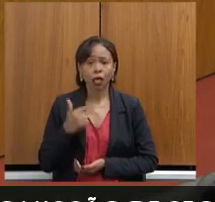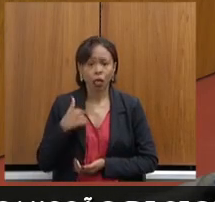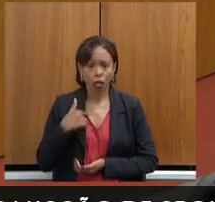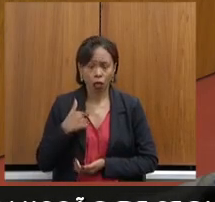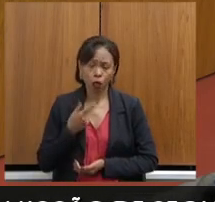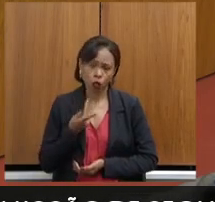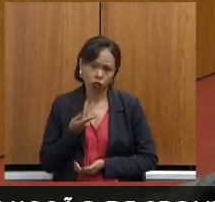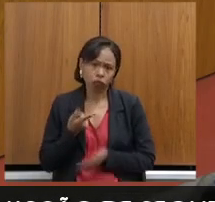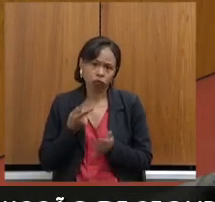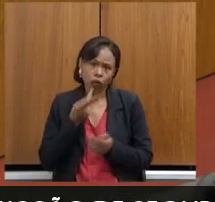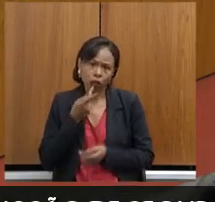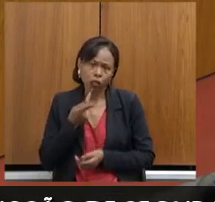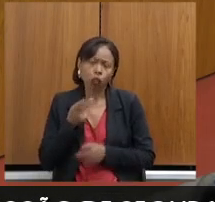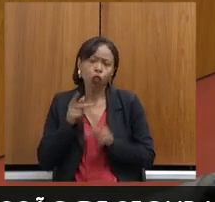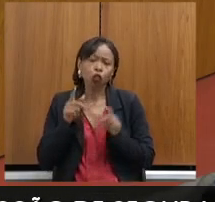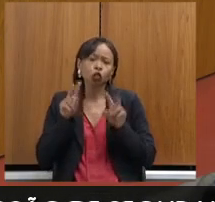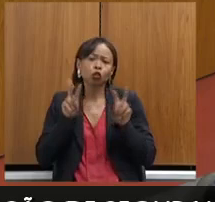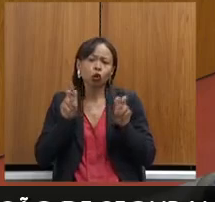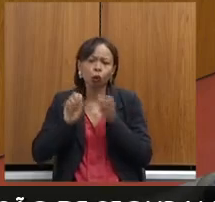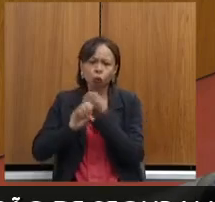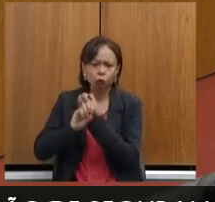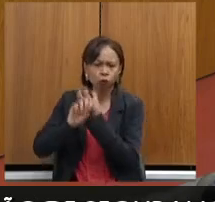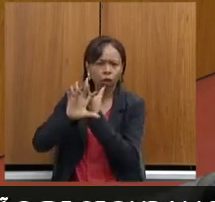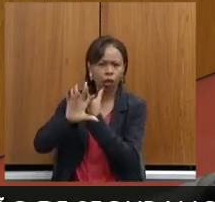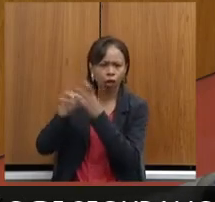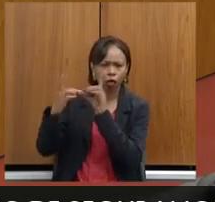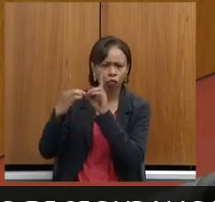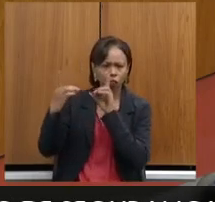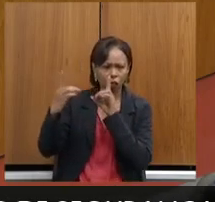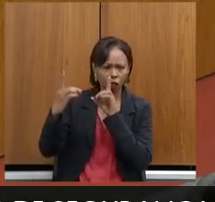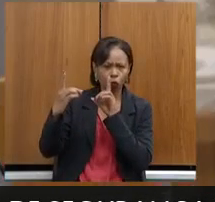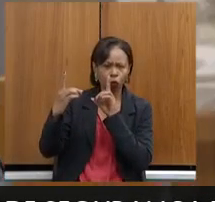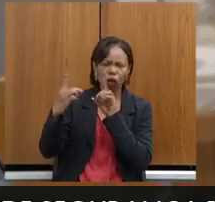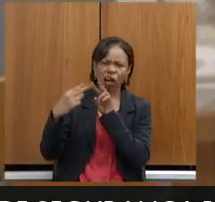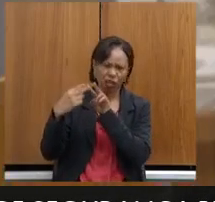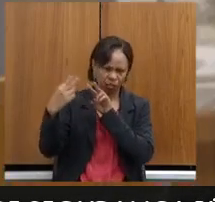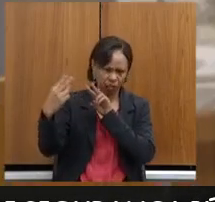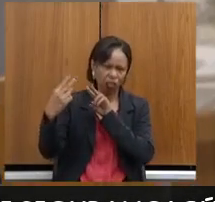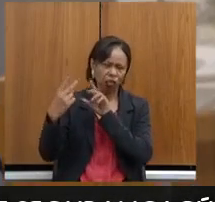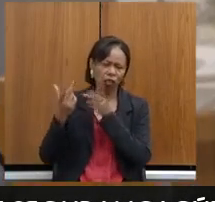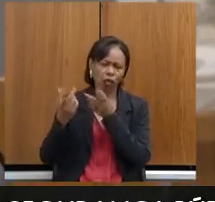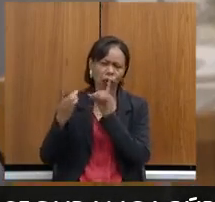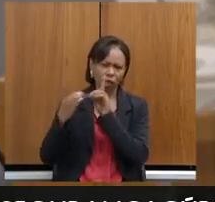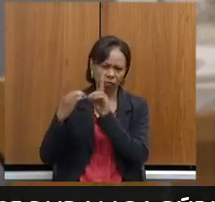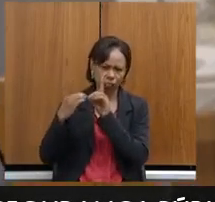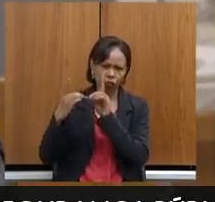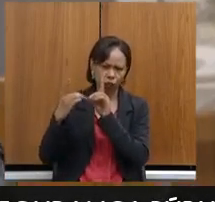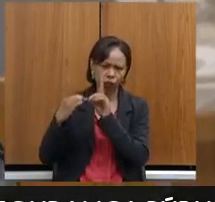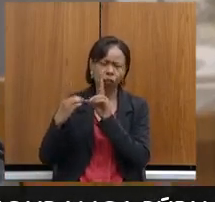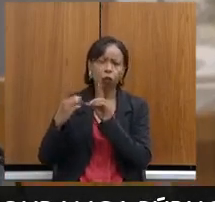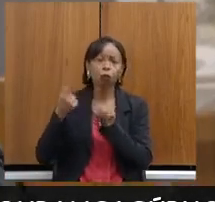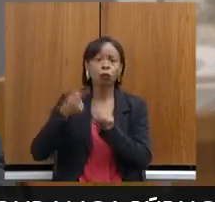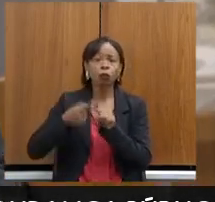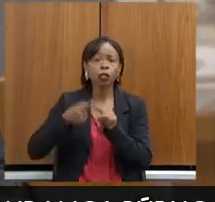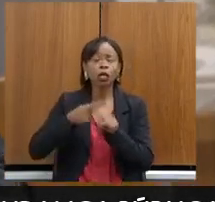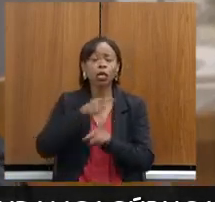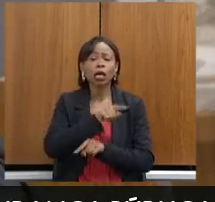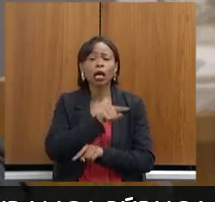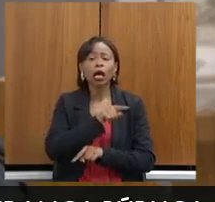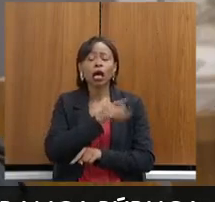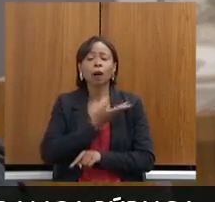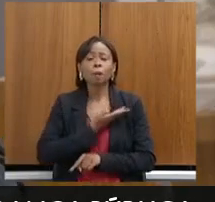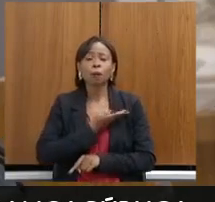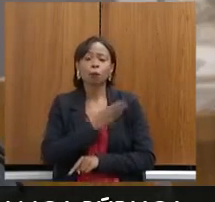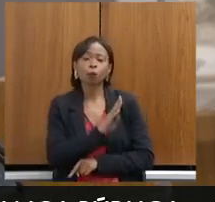coloquei essa questão do plantão digital das distâncias até porque nós tivemos uma colega Doutora Bruna